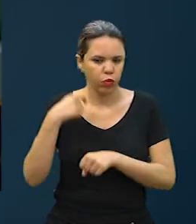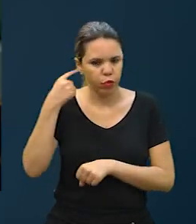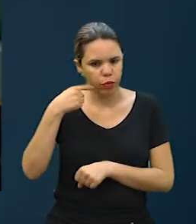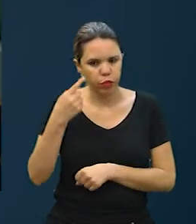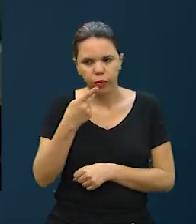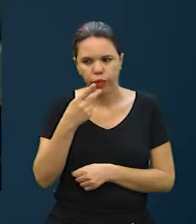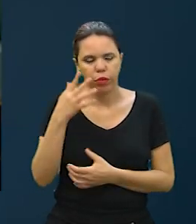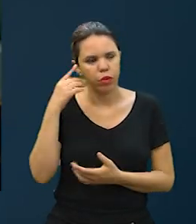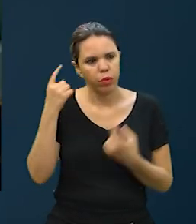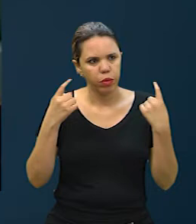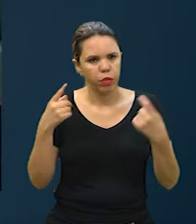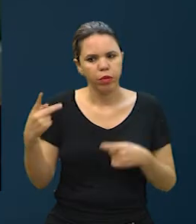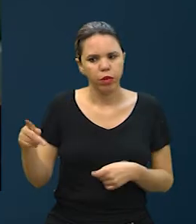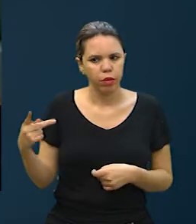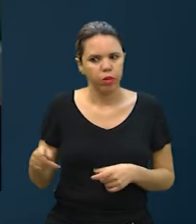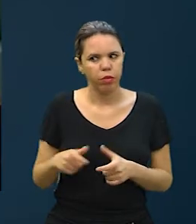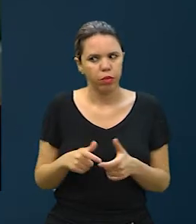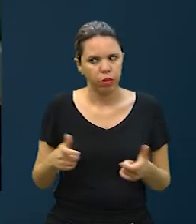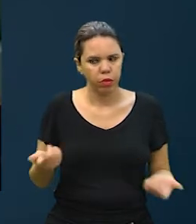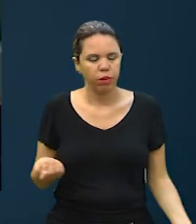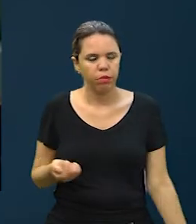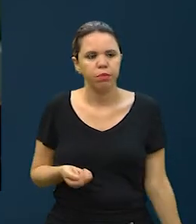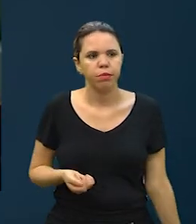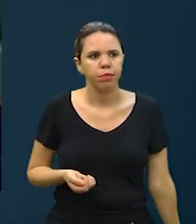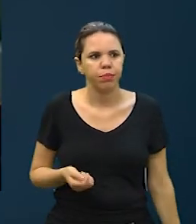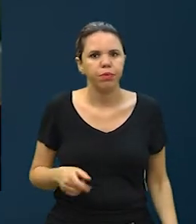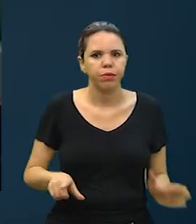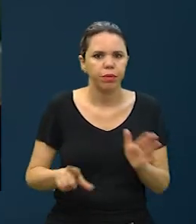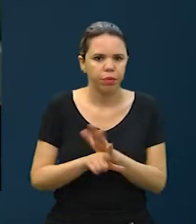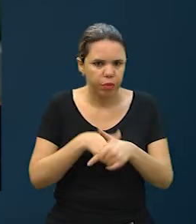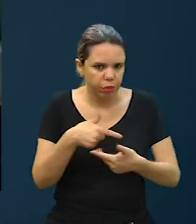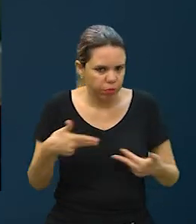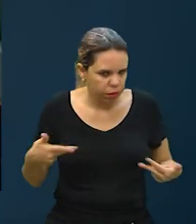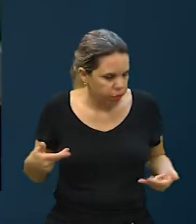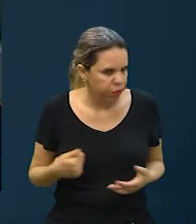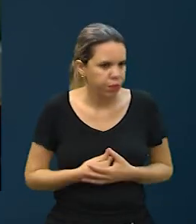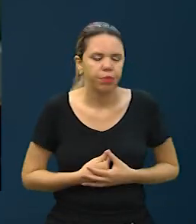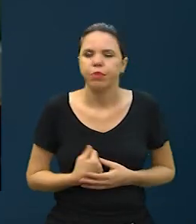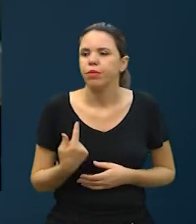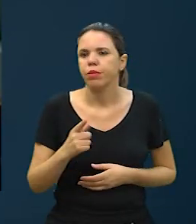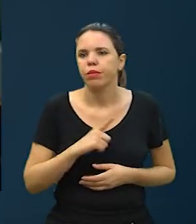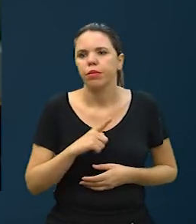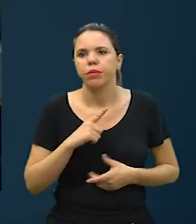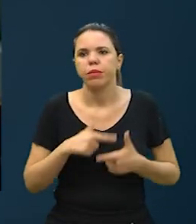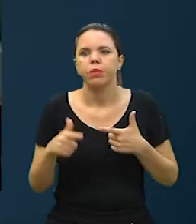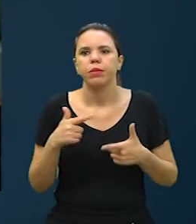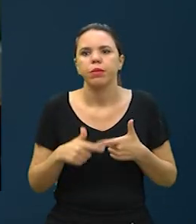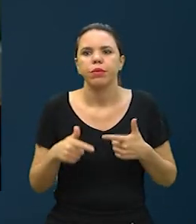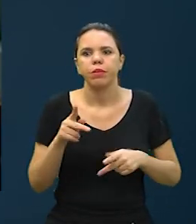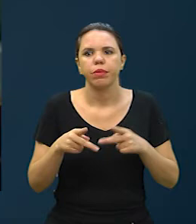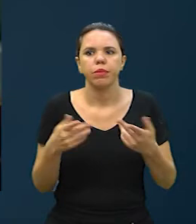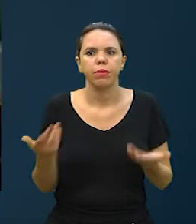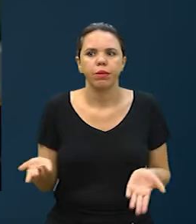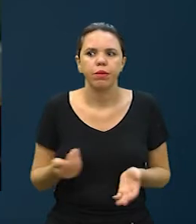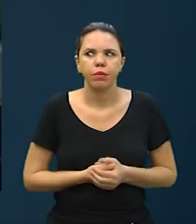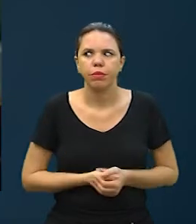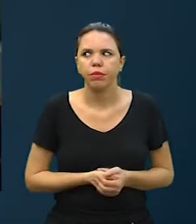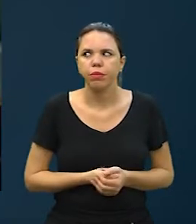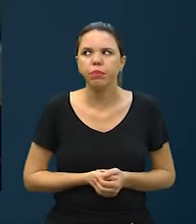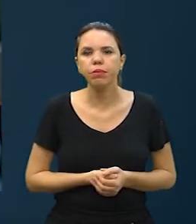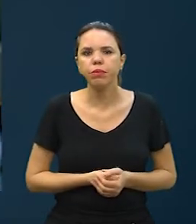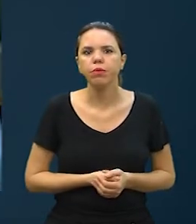formado em direito, ser advogado, era uma preocupação muito grande da lei trabalhista, enfim, de a gente ter algum problema com essas